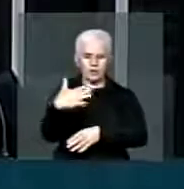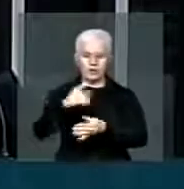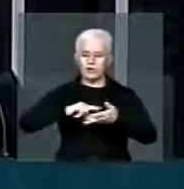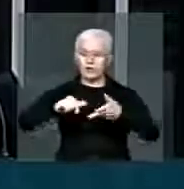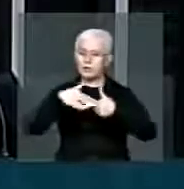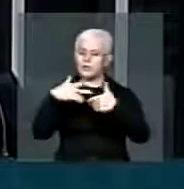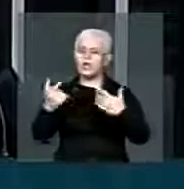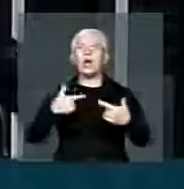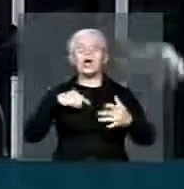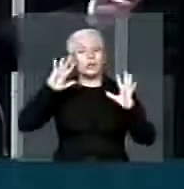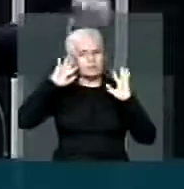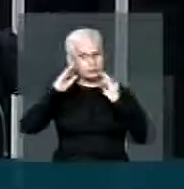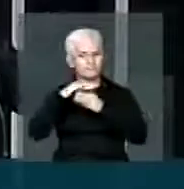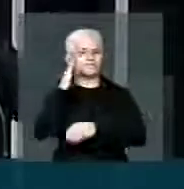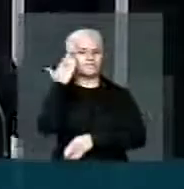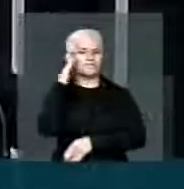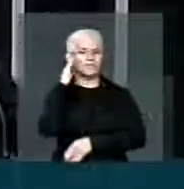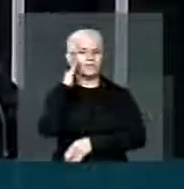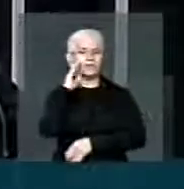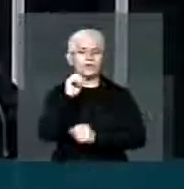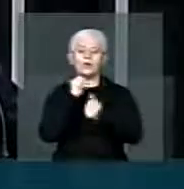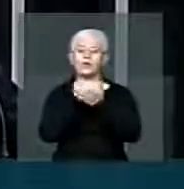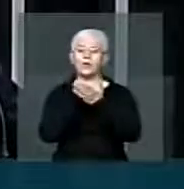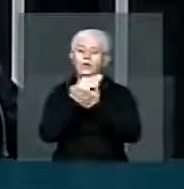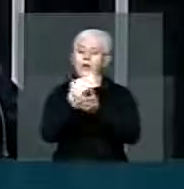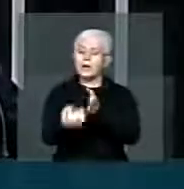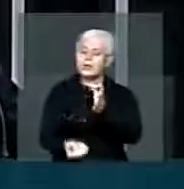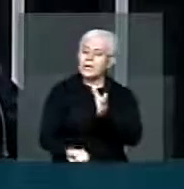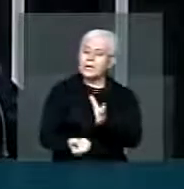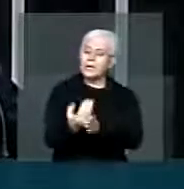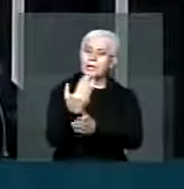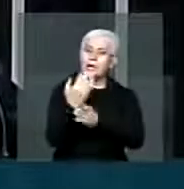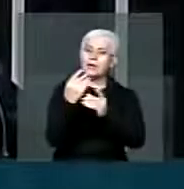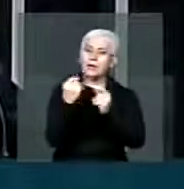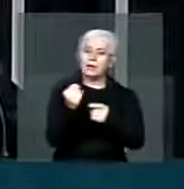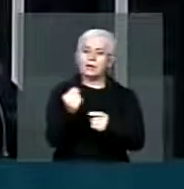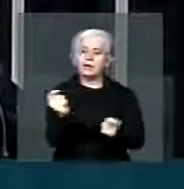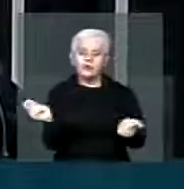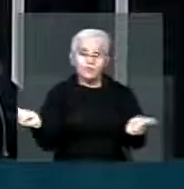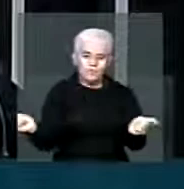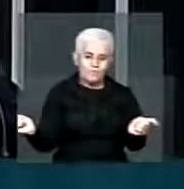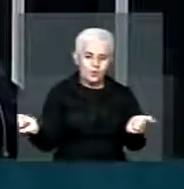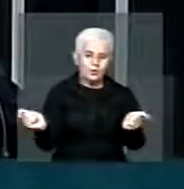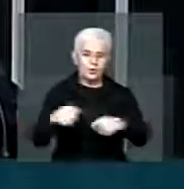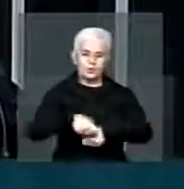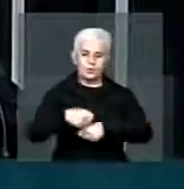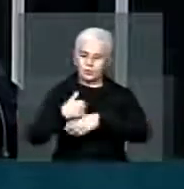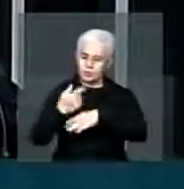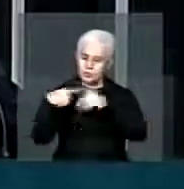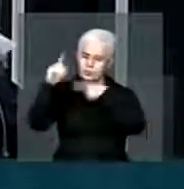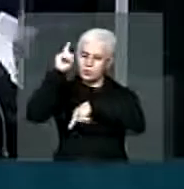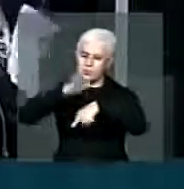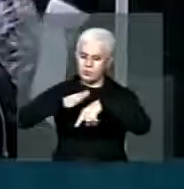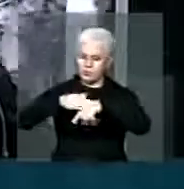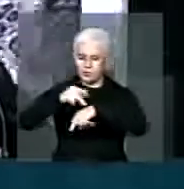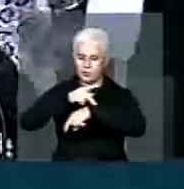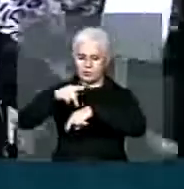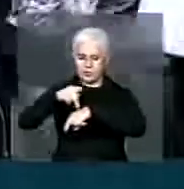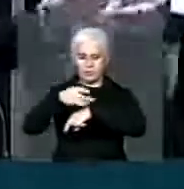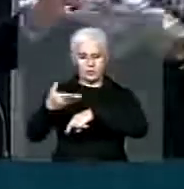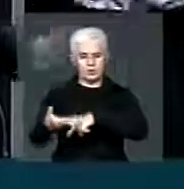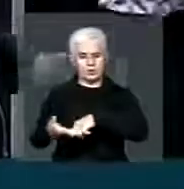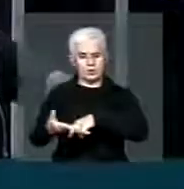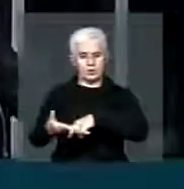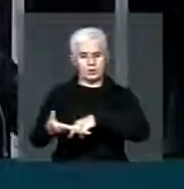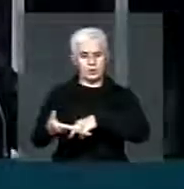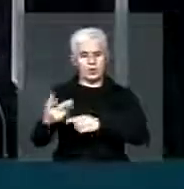vista, criam as condições para que nós possamos avançar no país, para